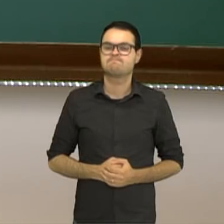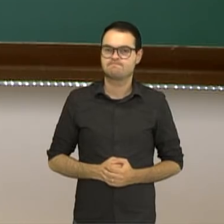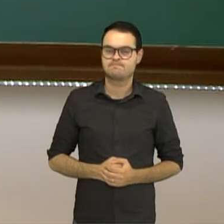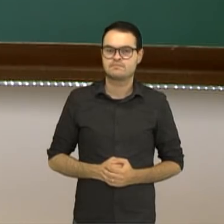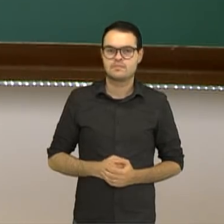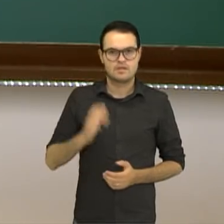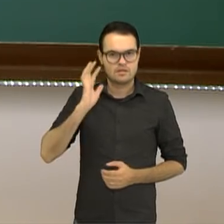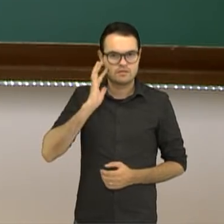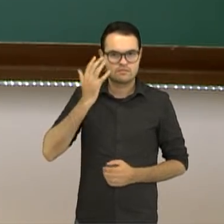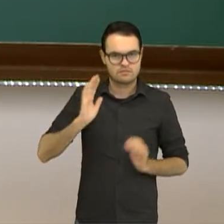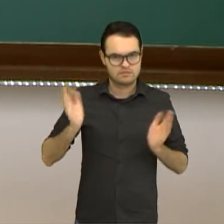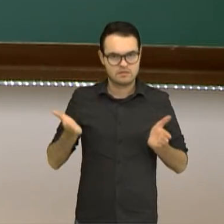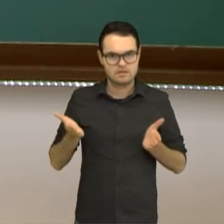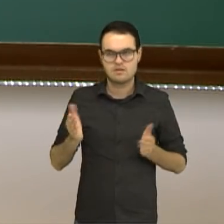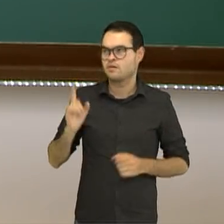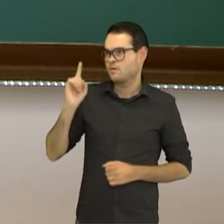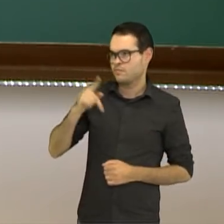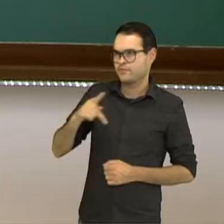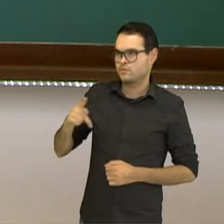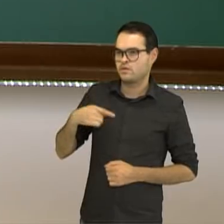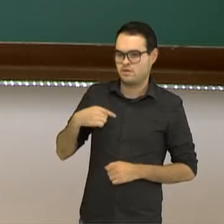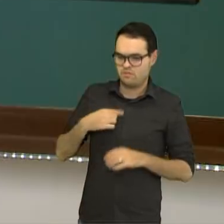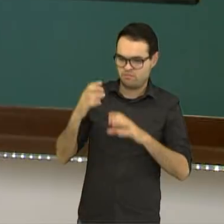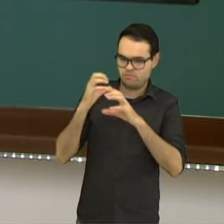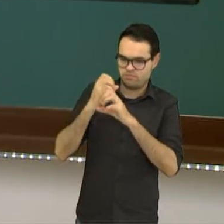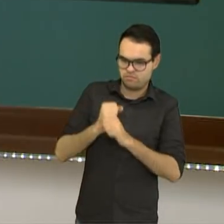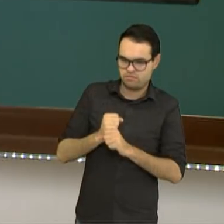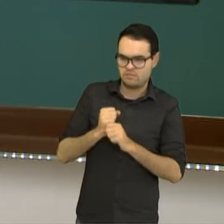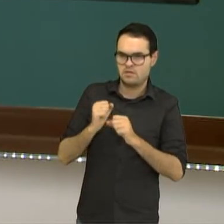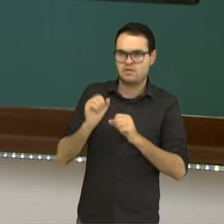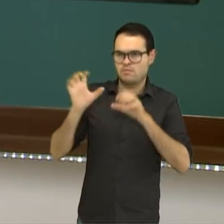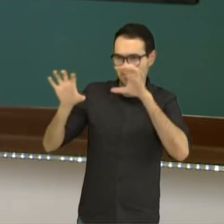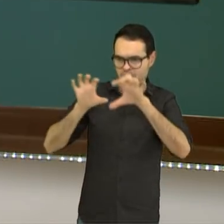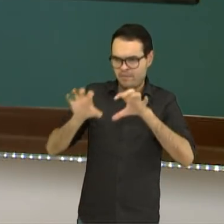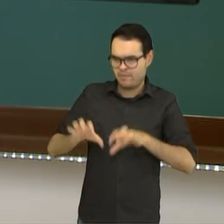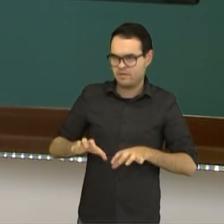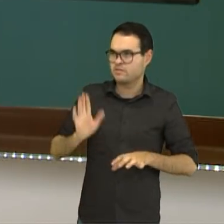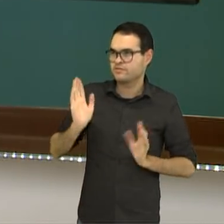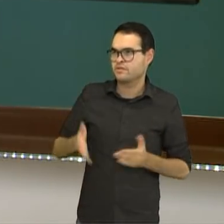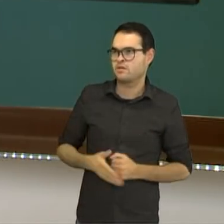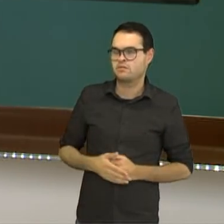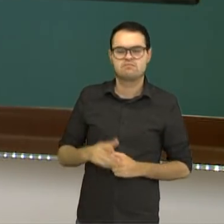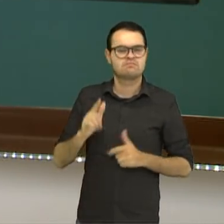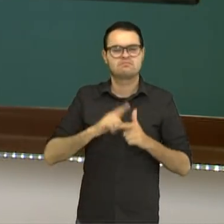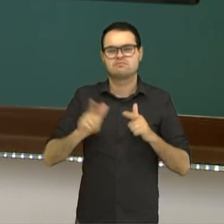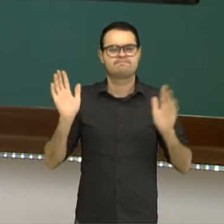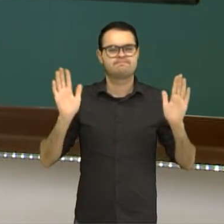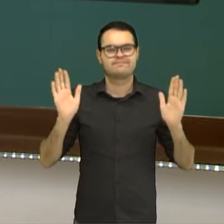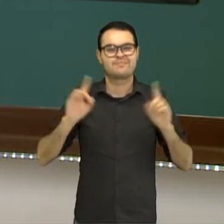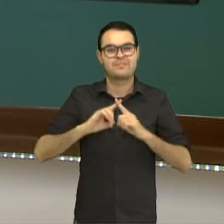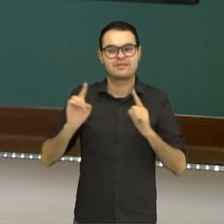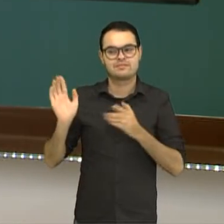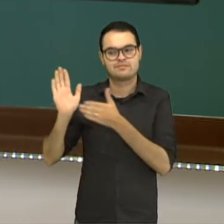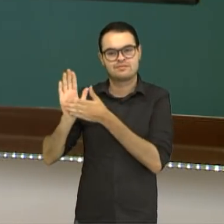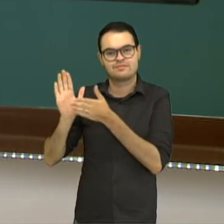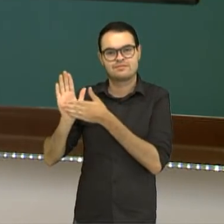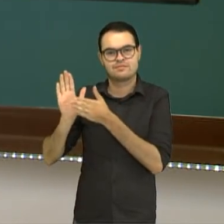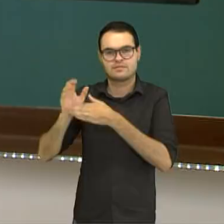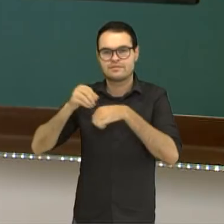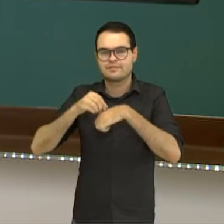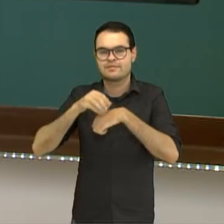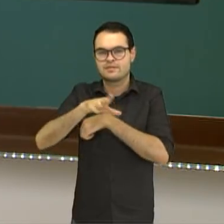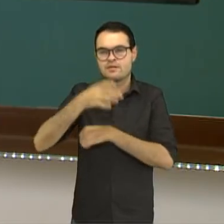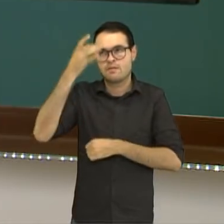E aí, resolveram? Professor, eu fiz a conta armada. Não tem problema, mas a gente vai trazer aqui uma ideia de cálculo mental, tá